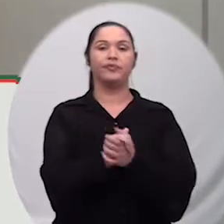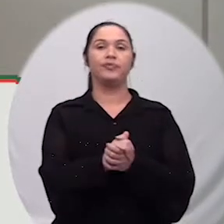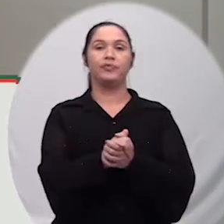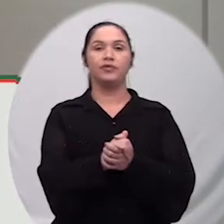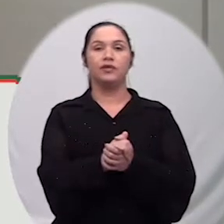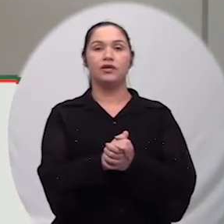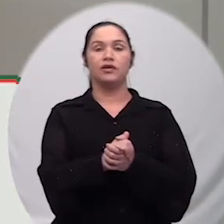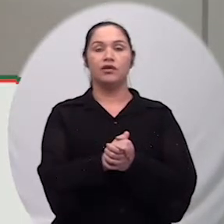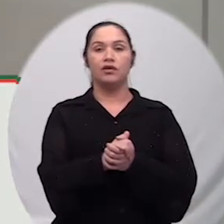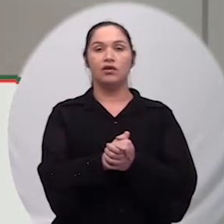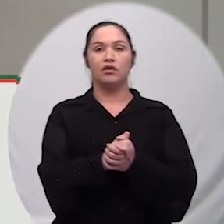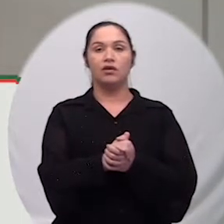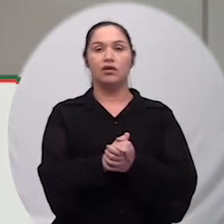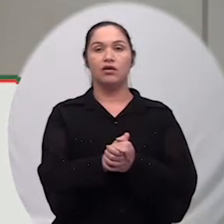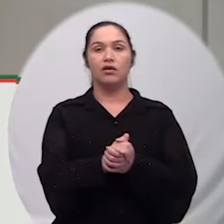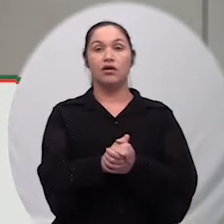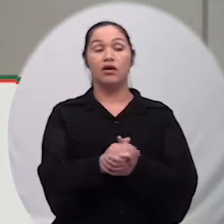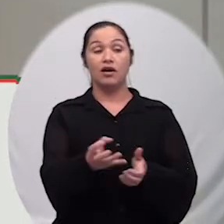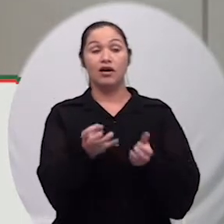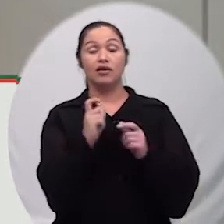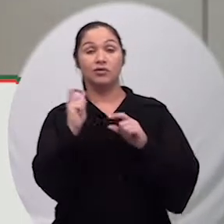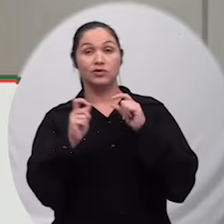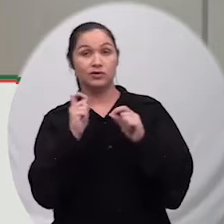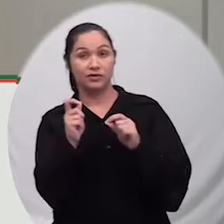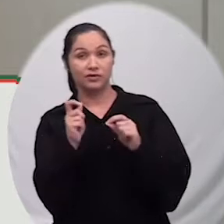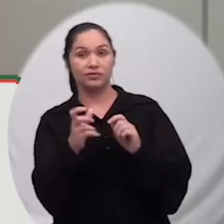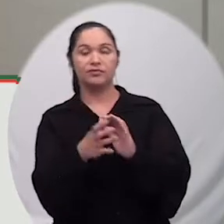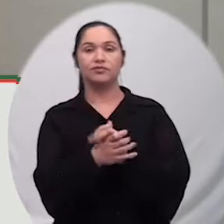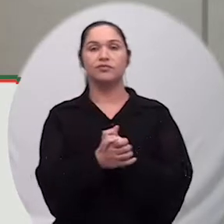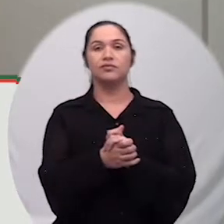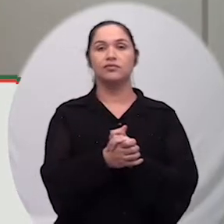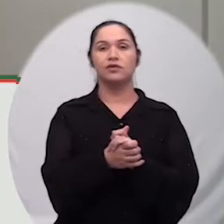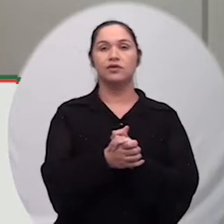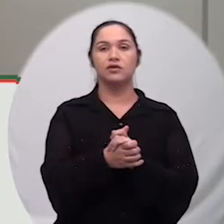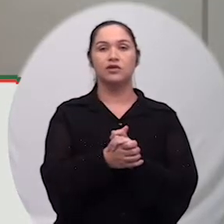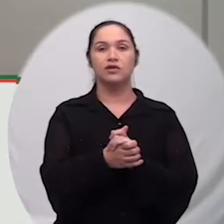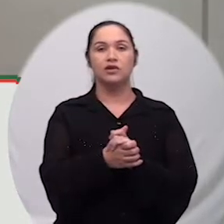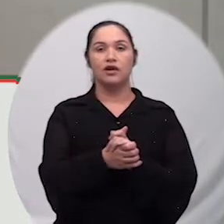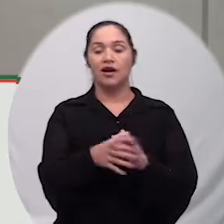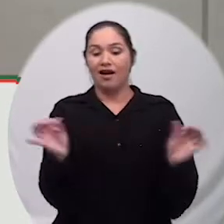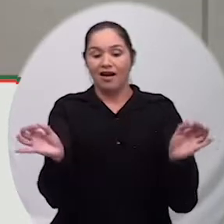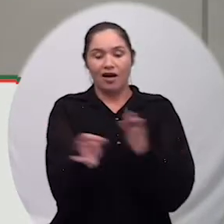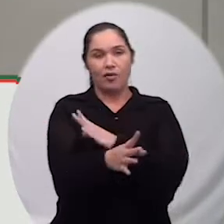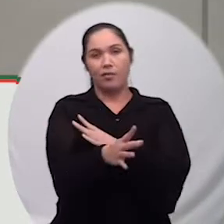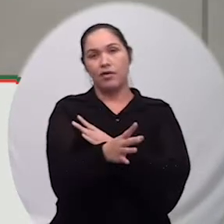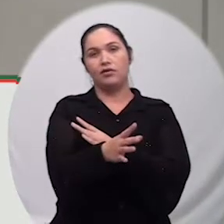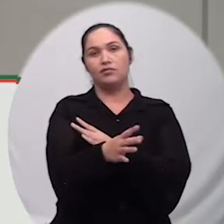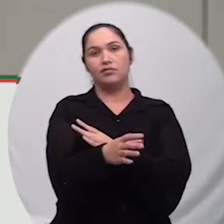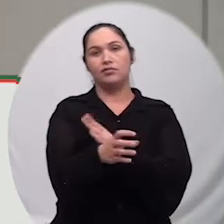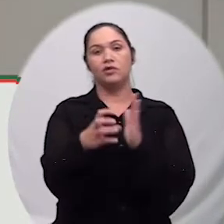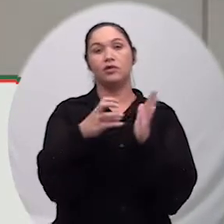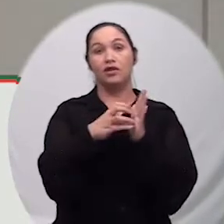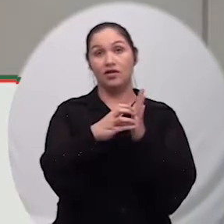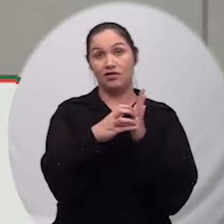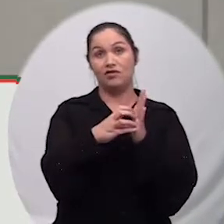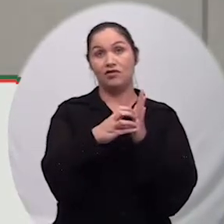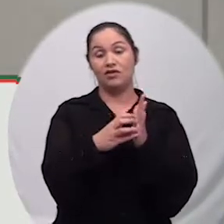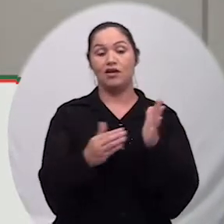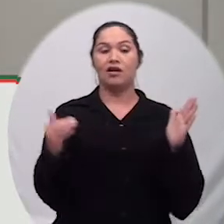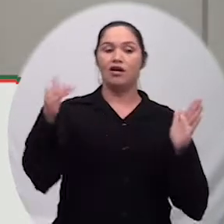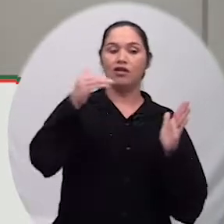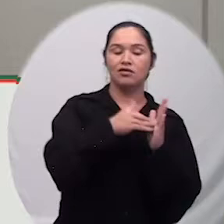temos como previsão a erradicação do HIV e AIDS até 2030. Para isso, as pessoas têm que fazer o exame. Então, de alguma forma, nós temos que